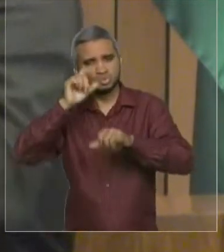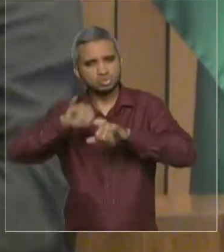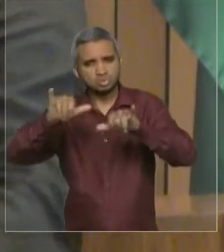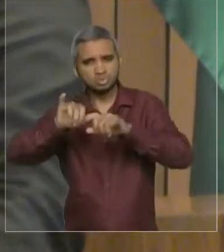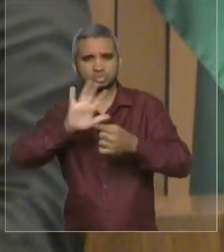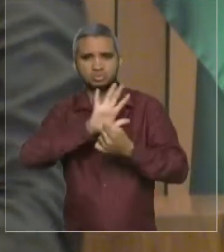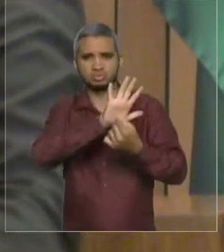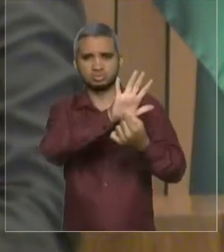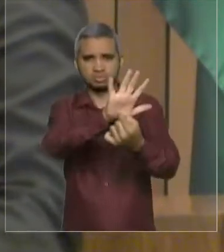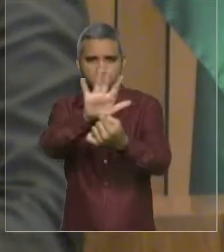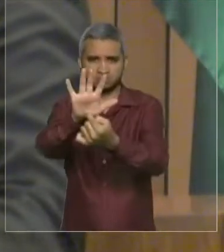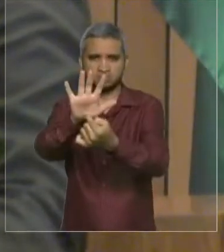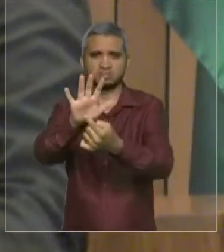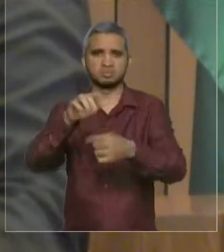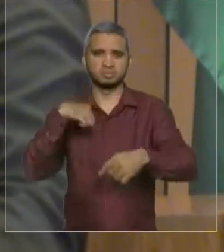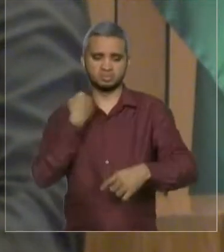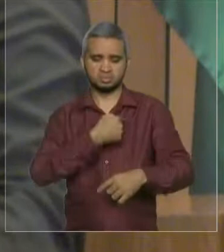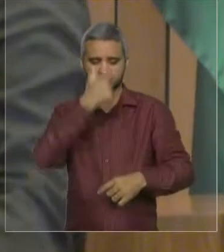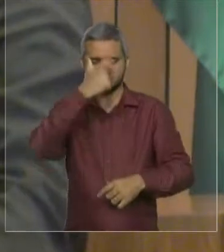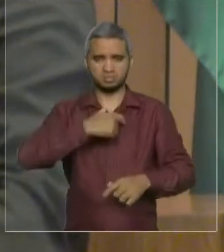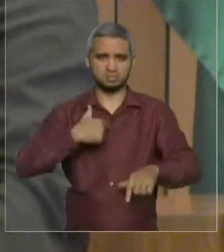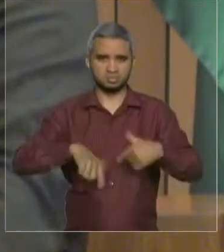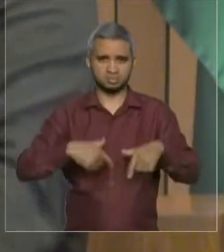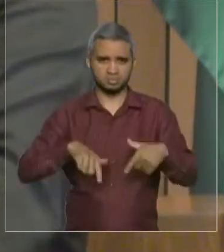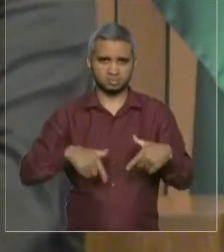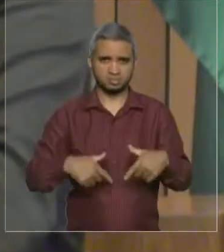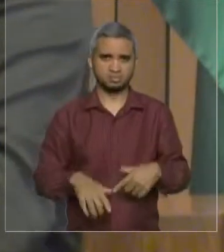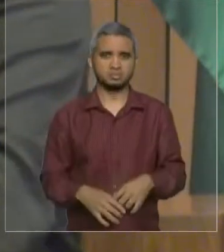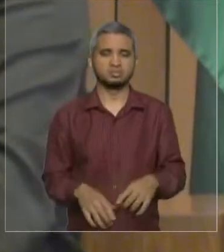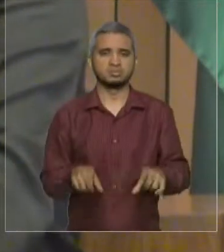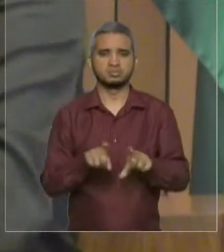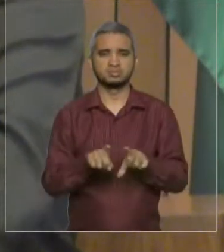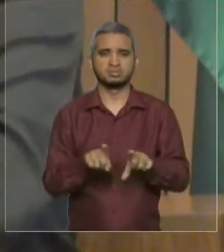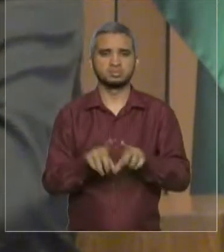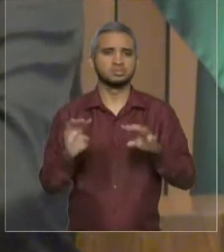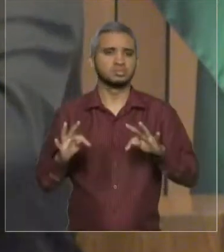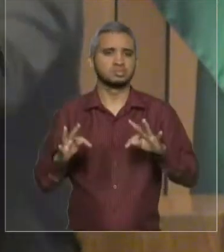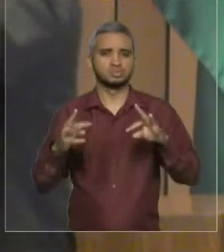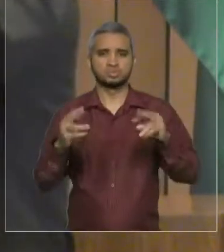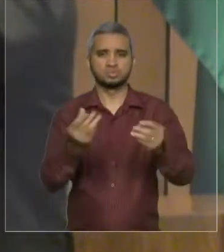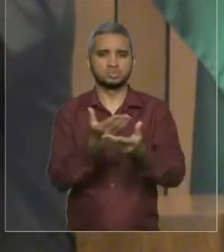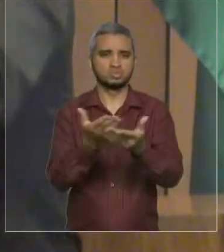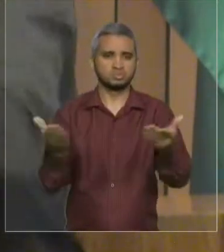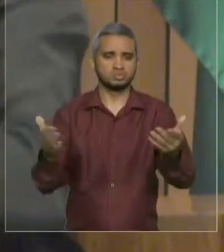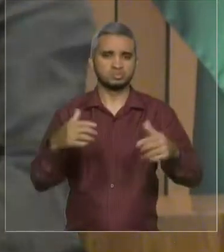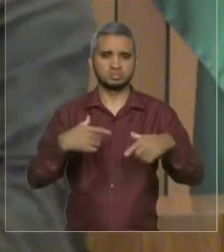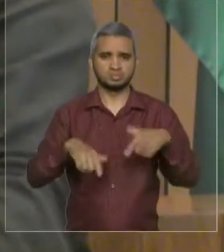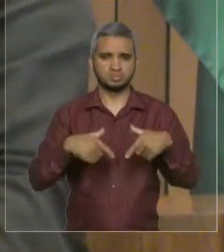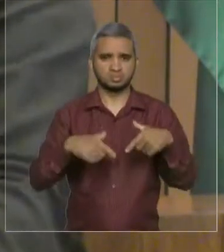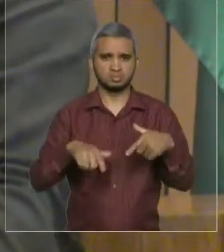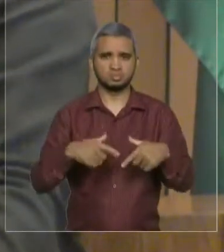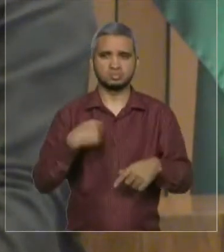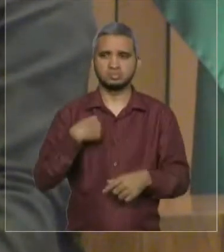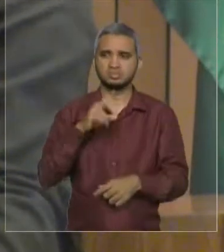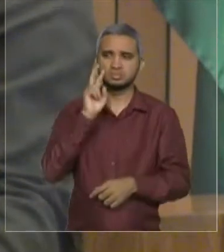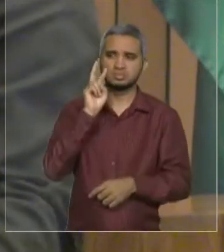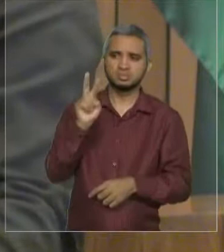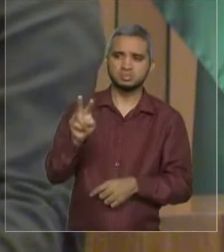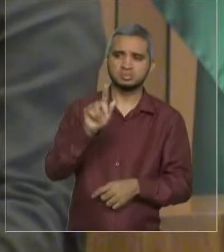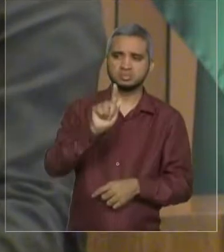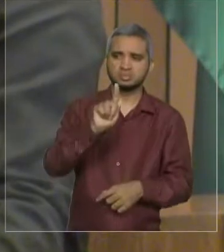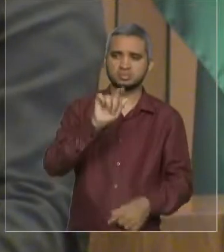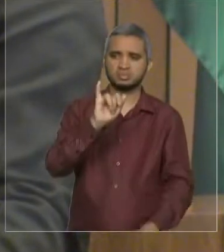respeito aos demais membros da imprensa do estado do Maranhão. Como visualizo aqui, Gilberto Leda, que está ali